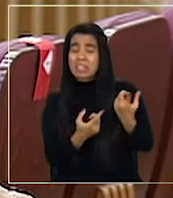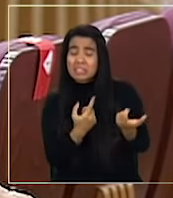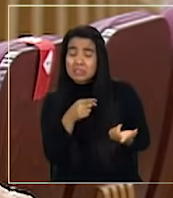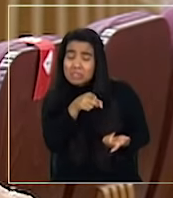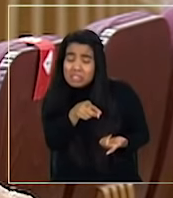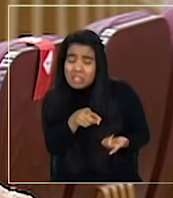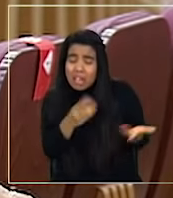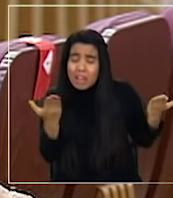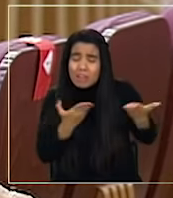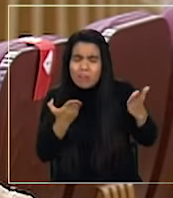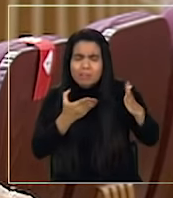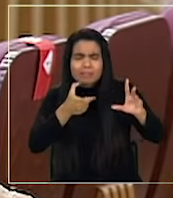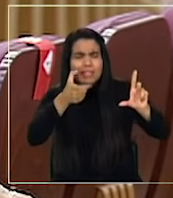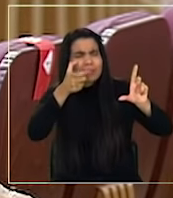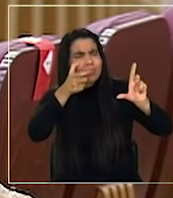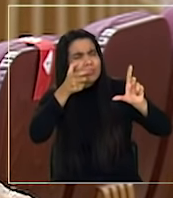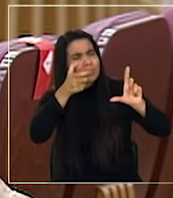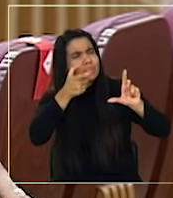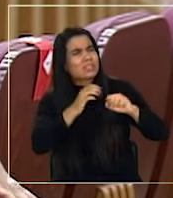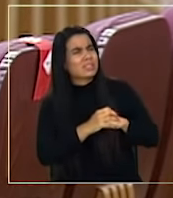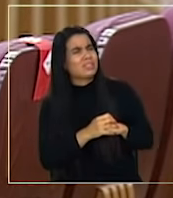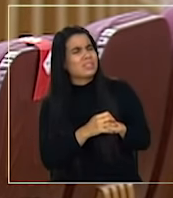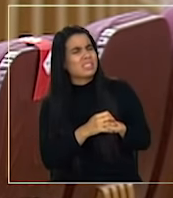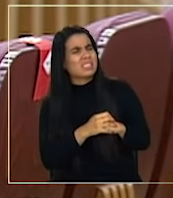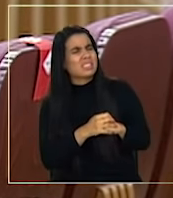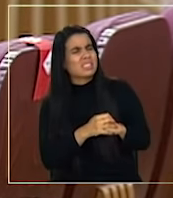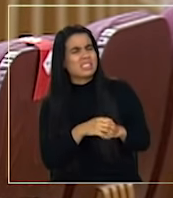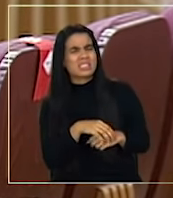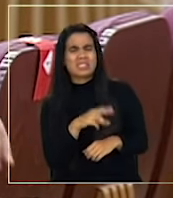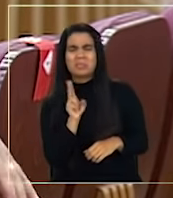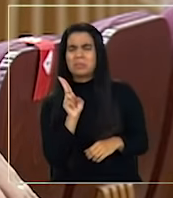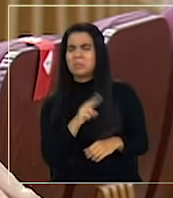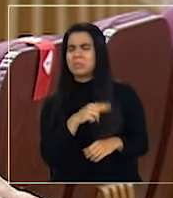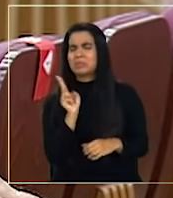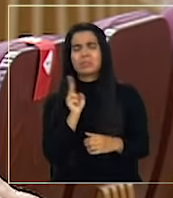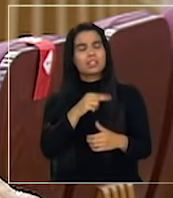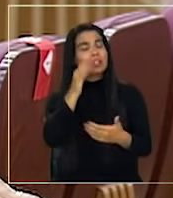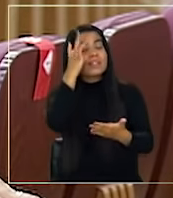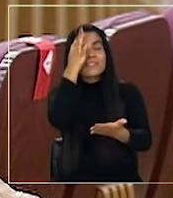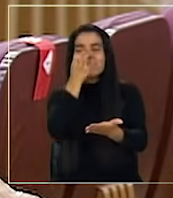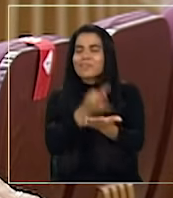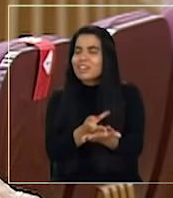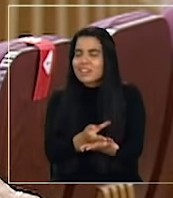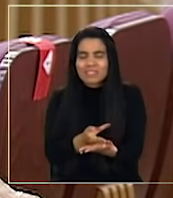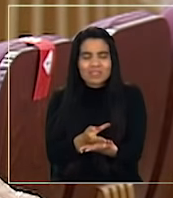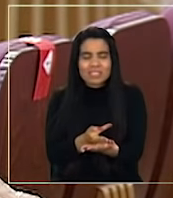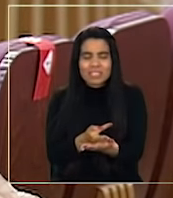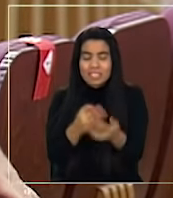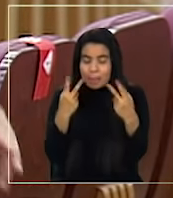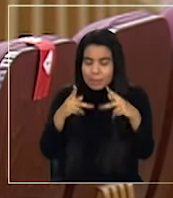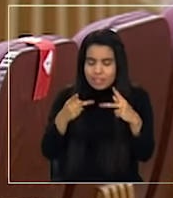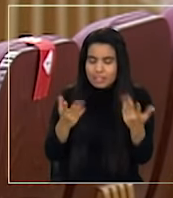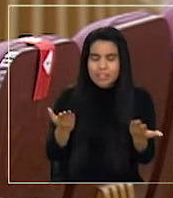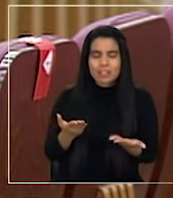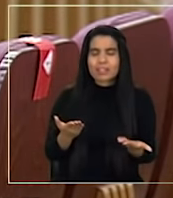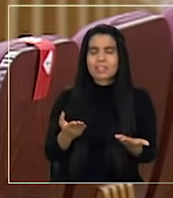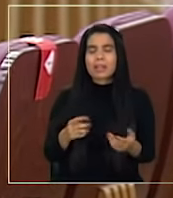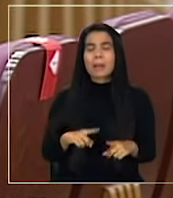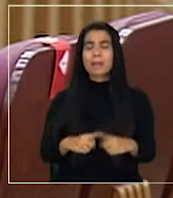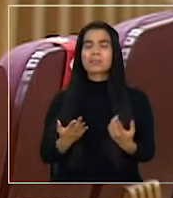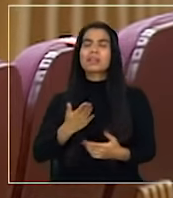agora, e você nunca teve a fé que você está ouvindo aqui, mas pela minha